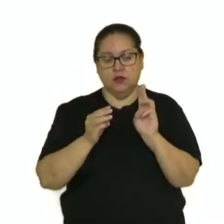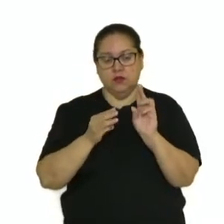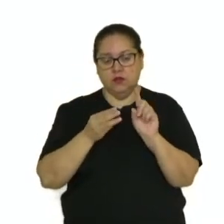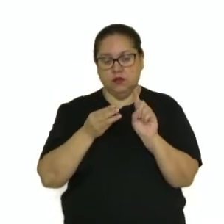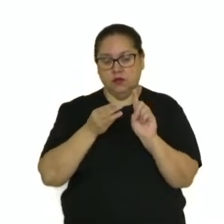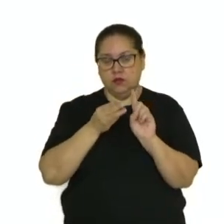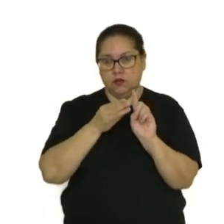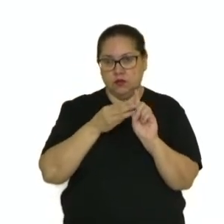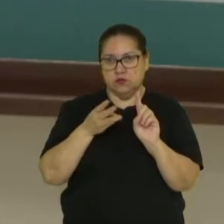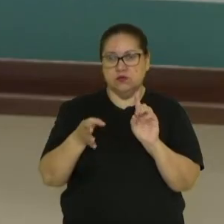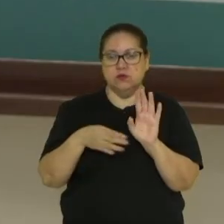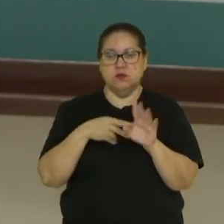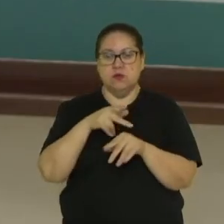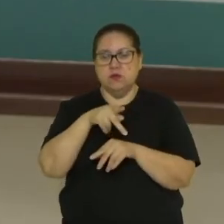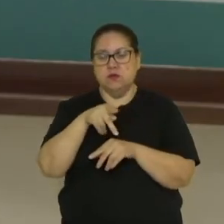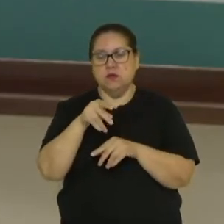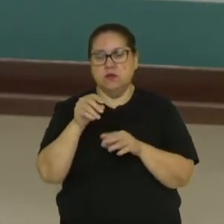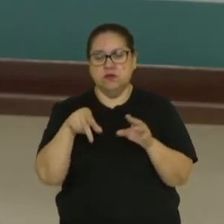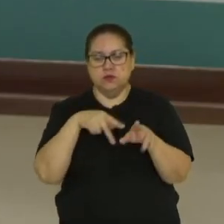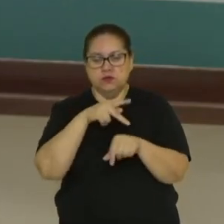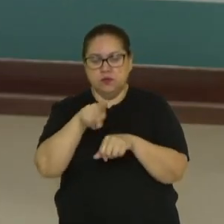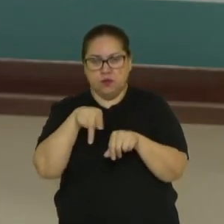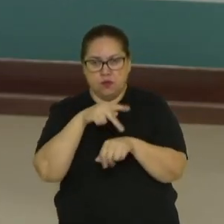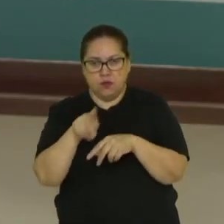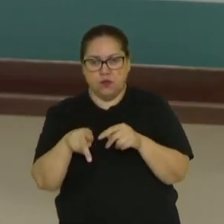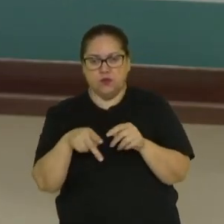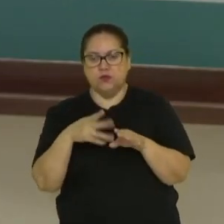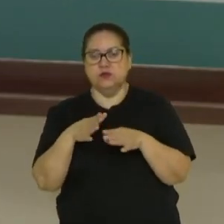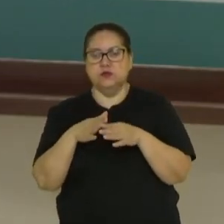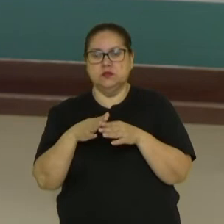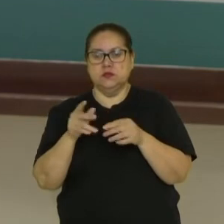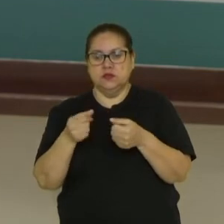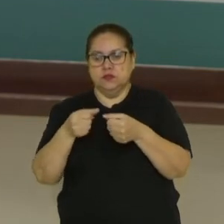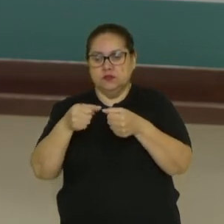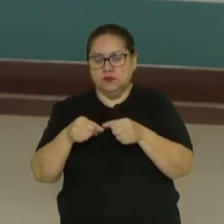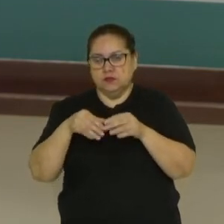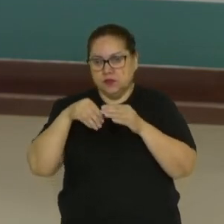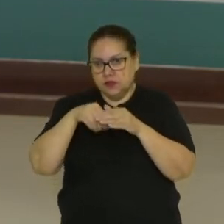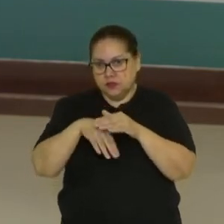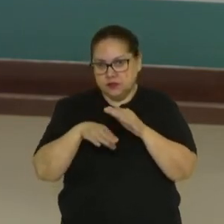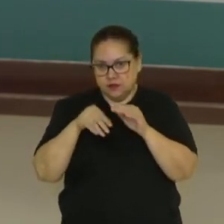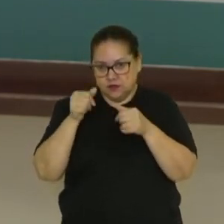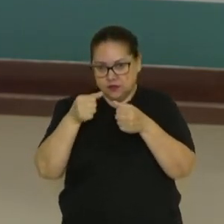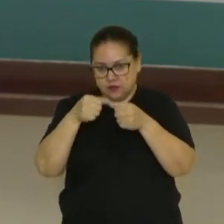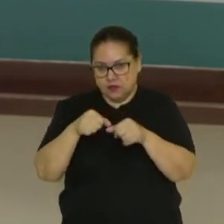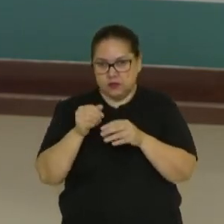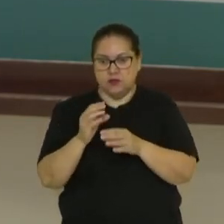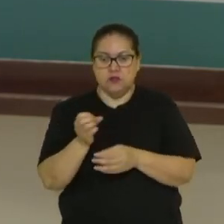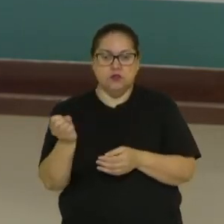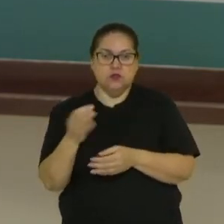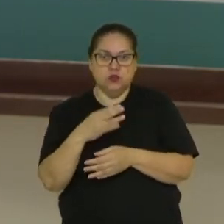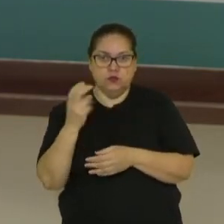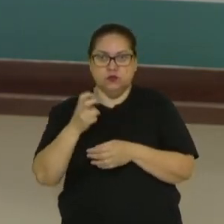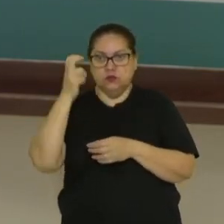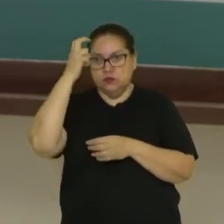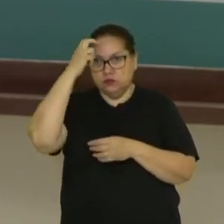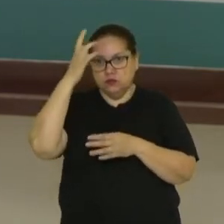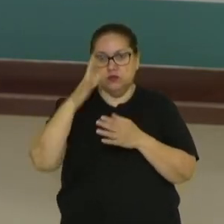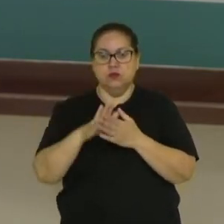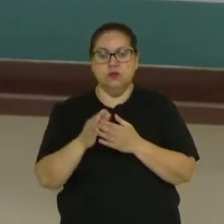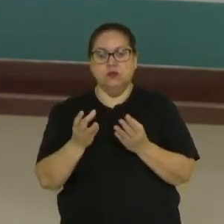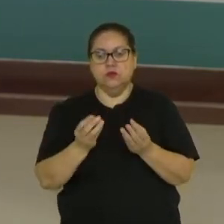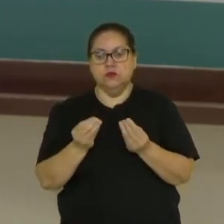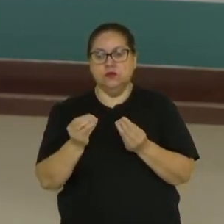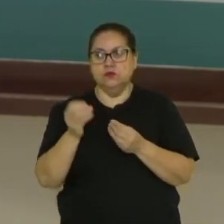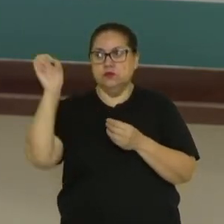aí polinésios, né, dos povos aborígenes também, com as novas culturas, como por exemplo, muitos